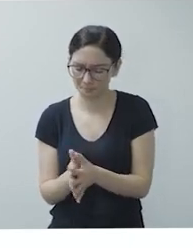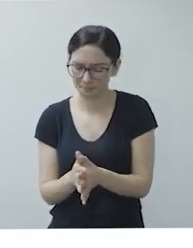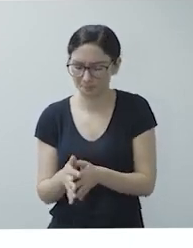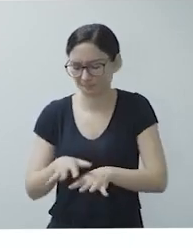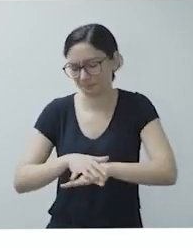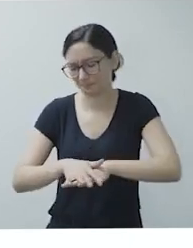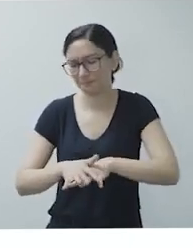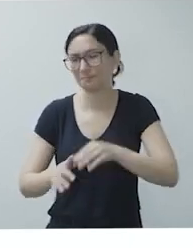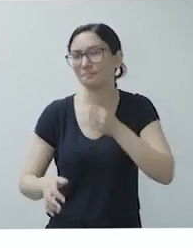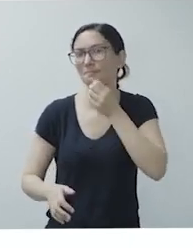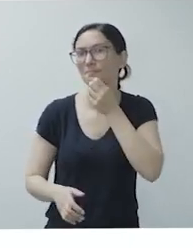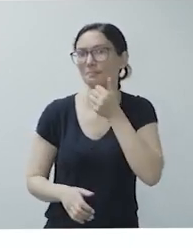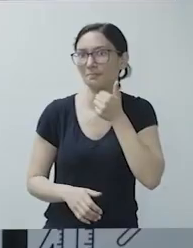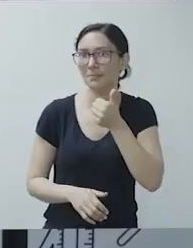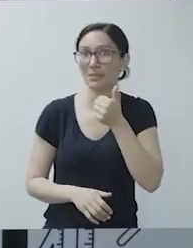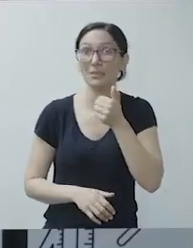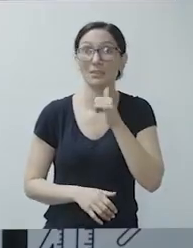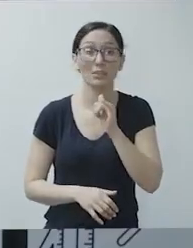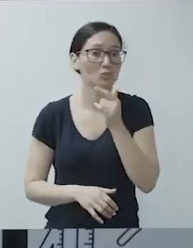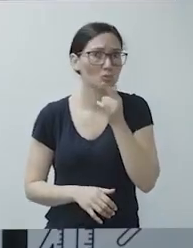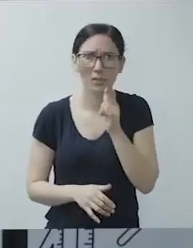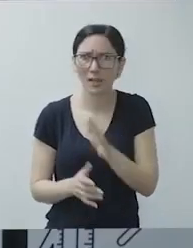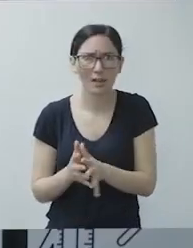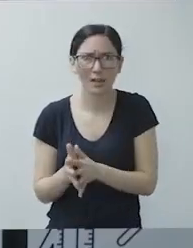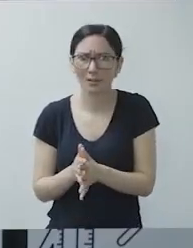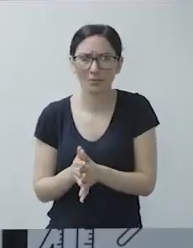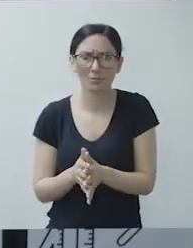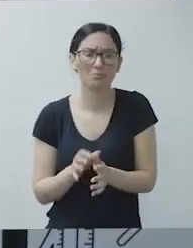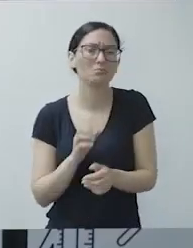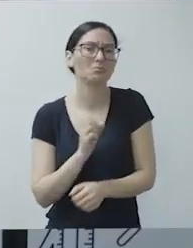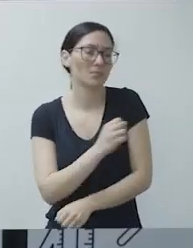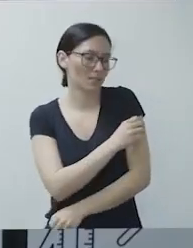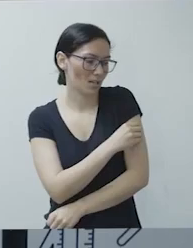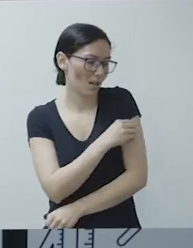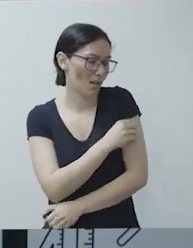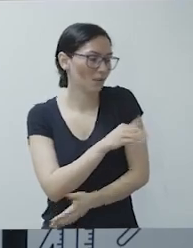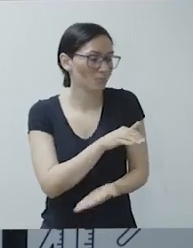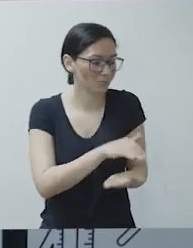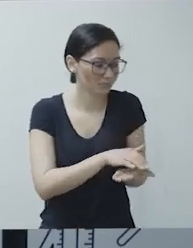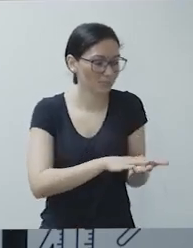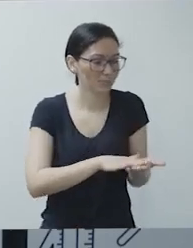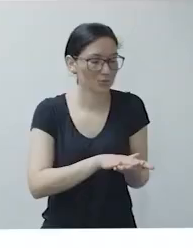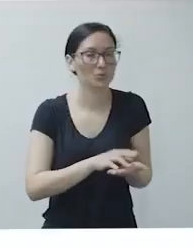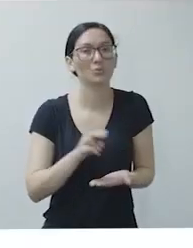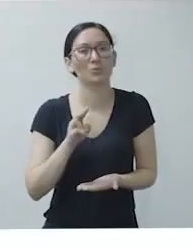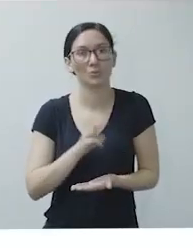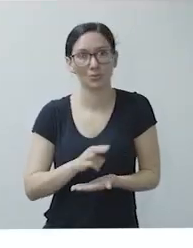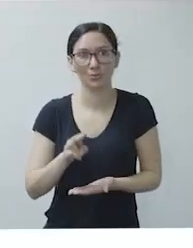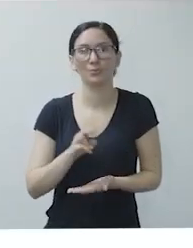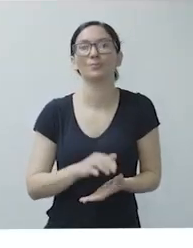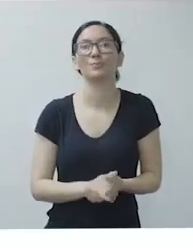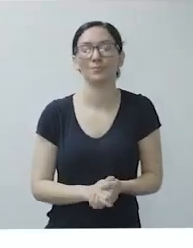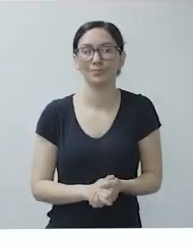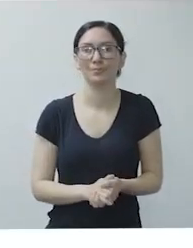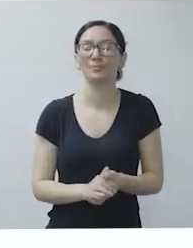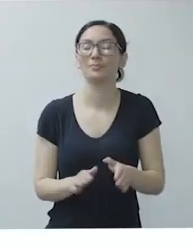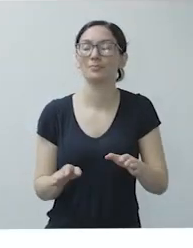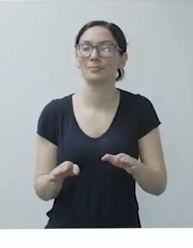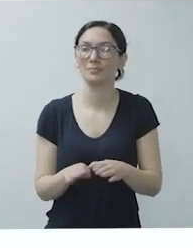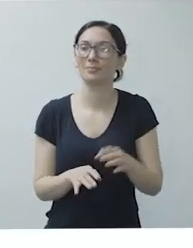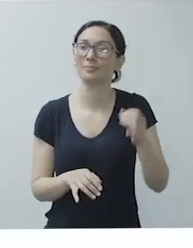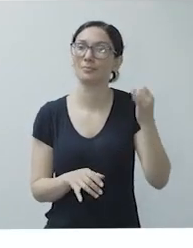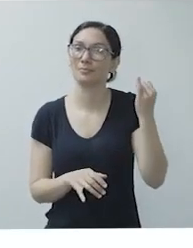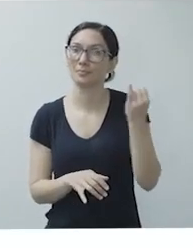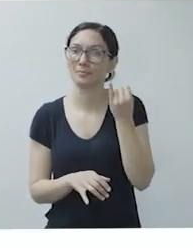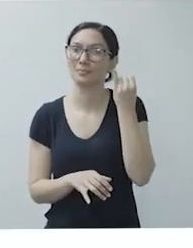as nossas mãos. Se não pudermos lavar as mãos, podemos utilizar o álcool em gel. Outra coisa